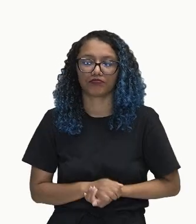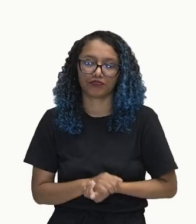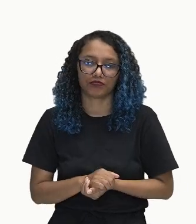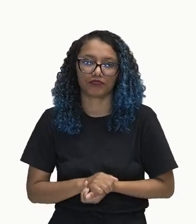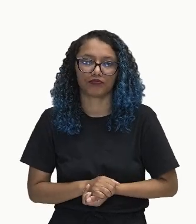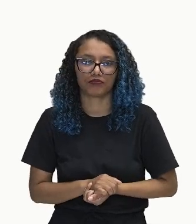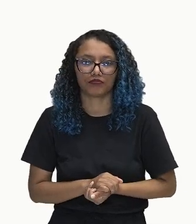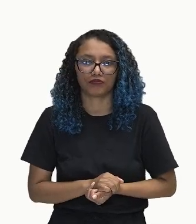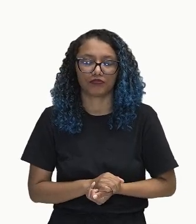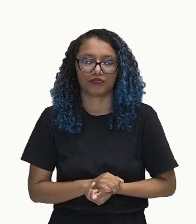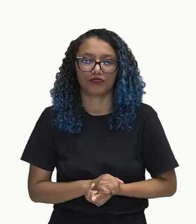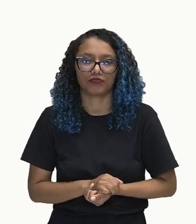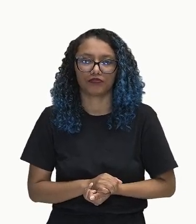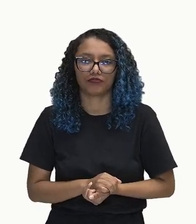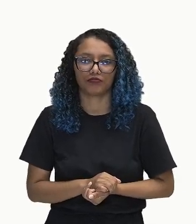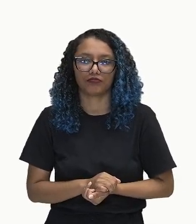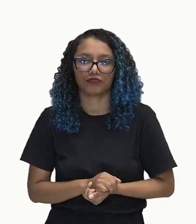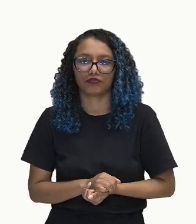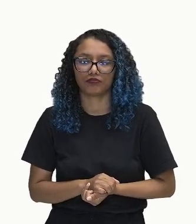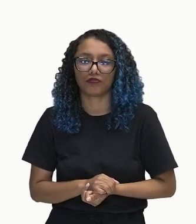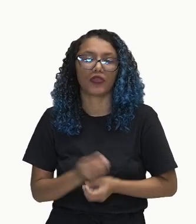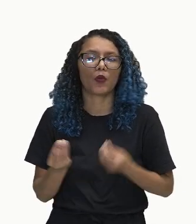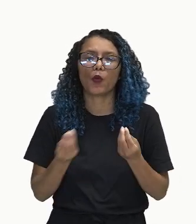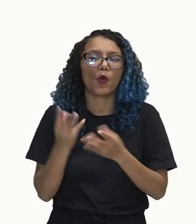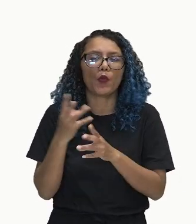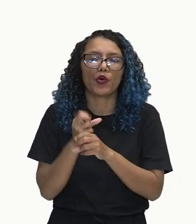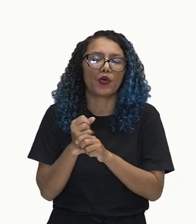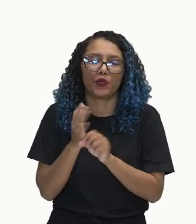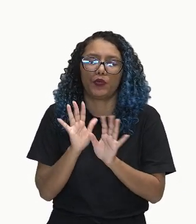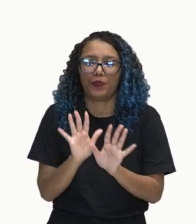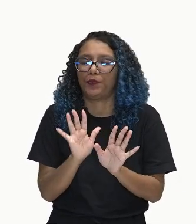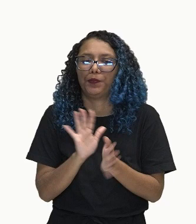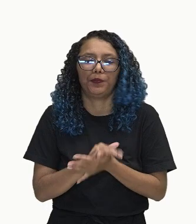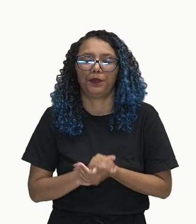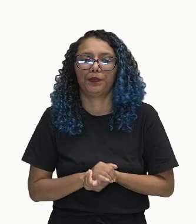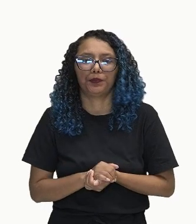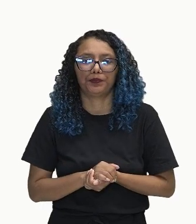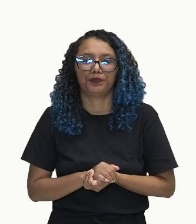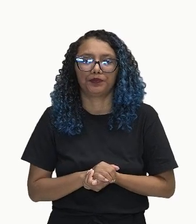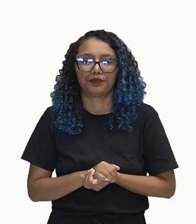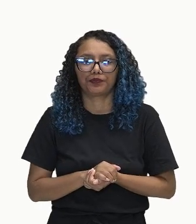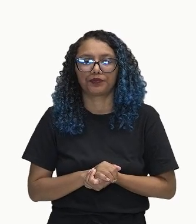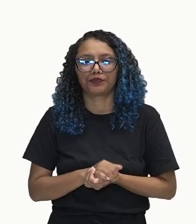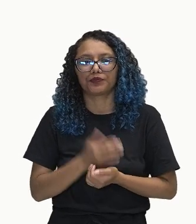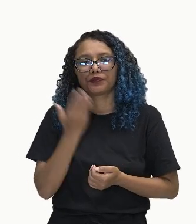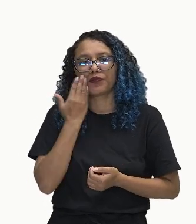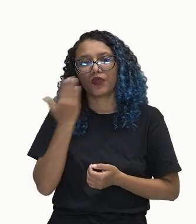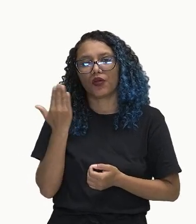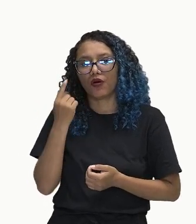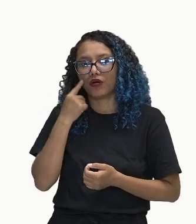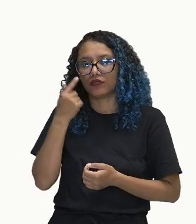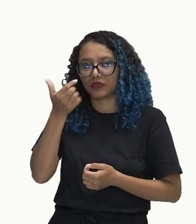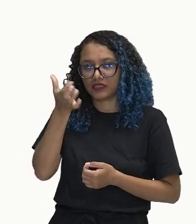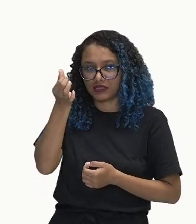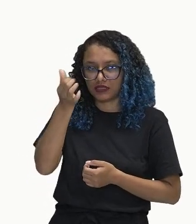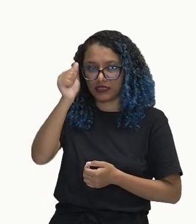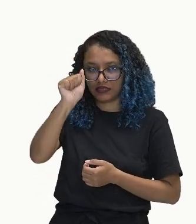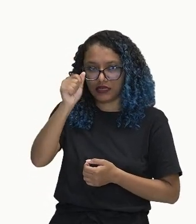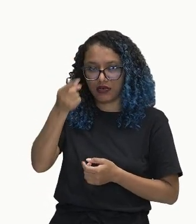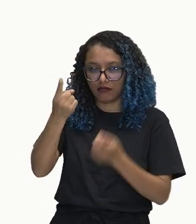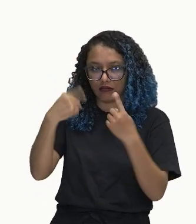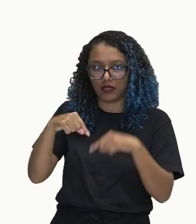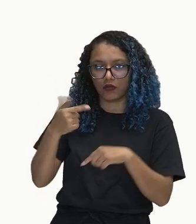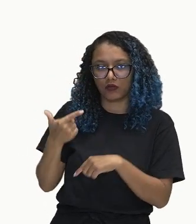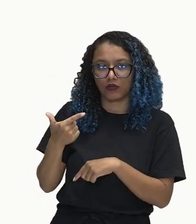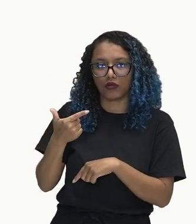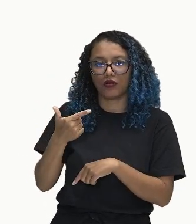tem que achar. O que acontece então, pessoal? Pegando aqui esses dois valores, tá? Como eu quero